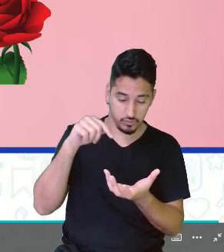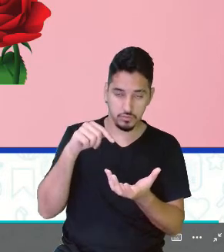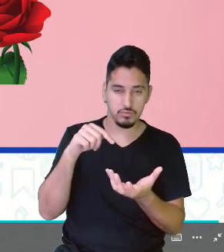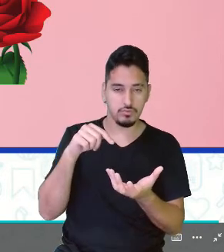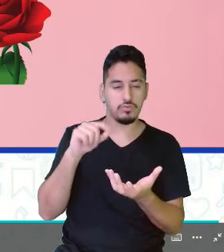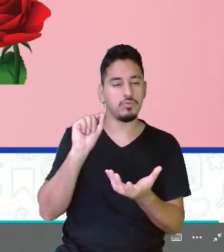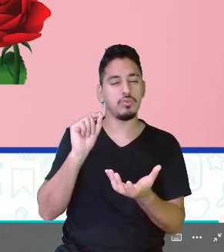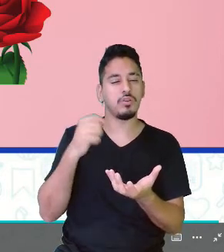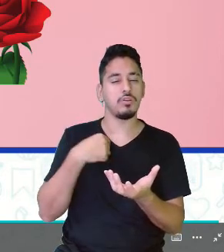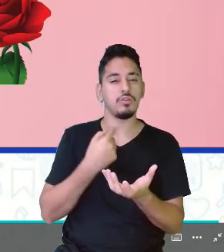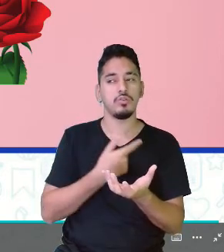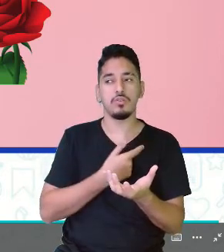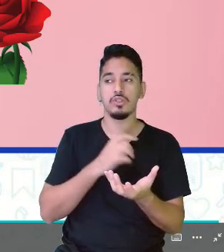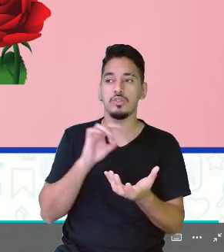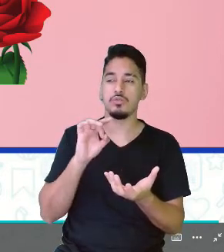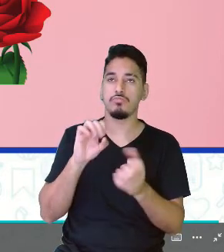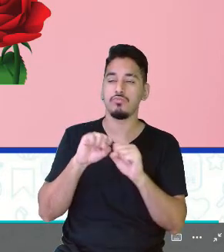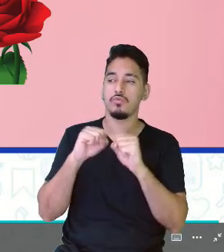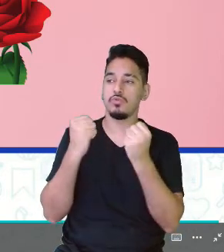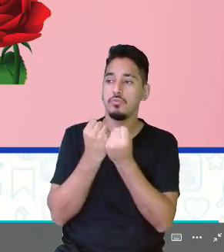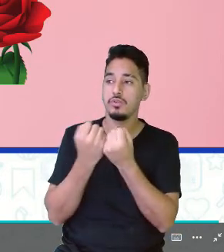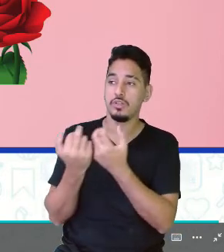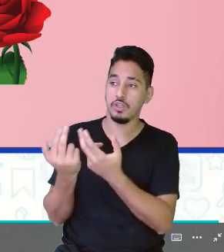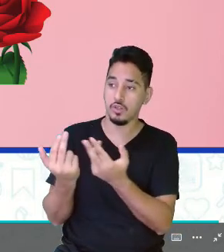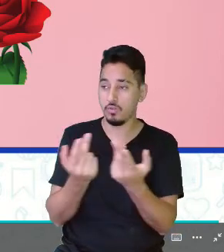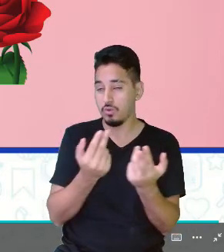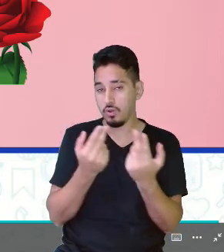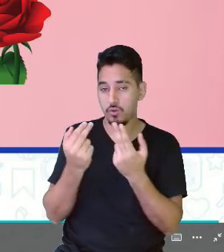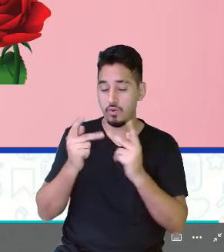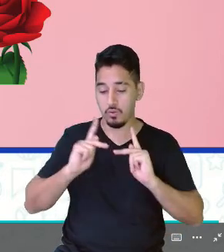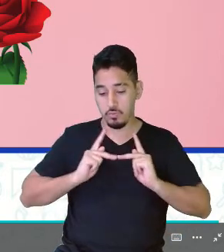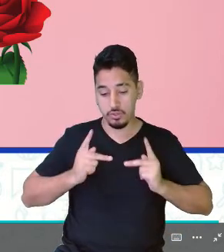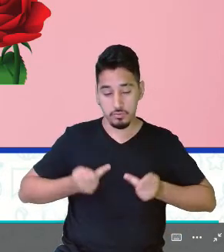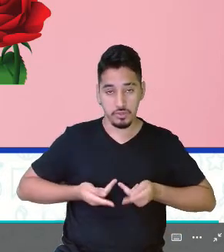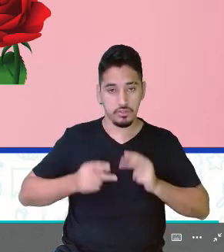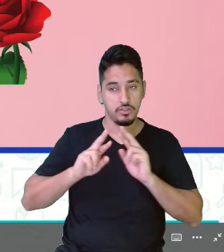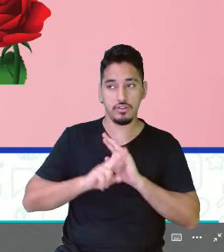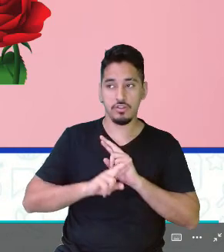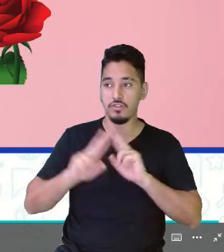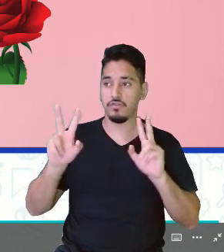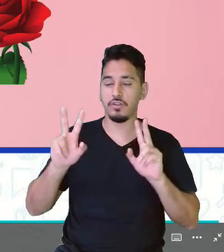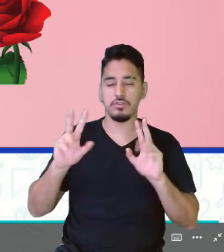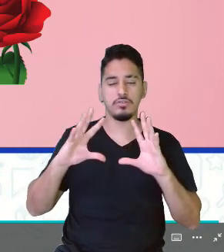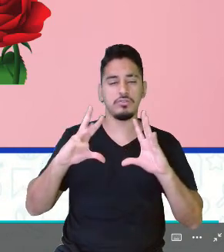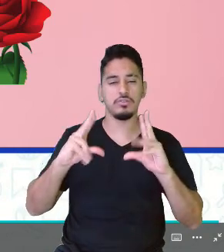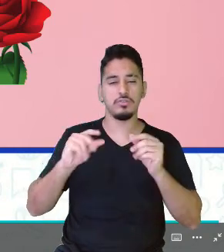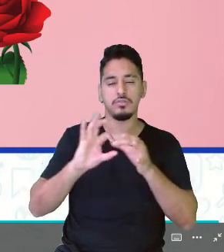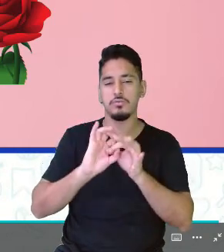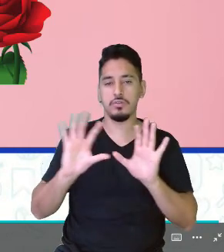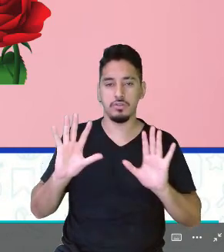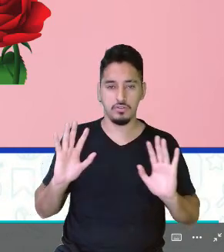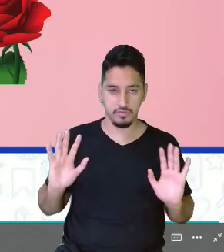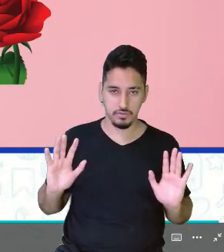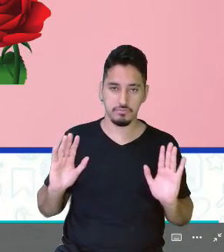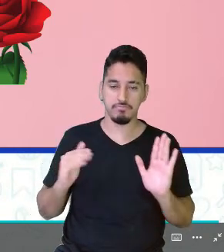onde sejamos socialmente iguais, humanamente diferentes e totalmente